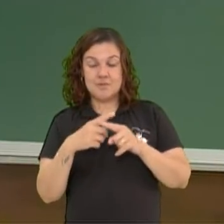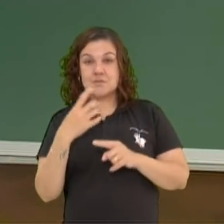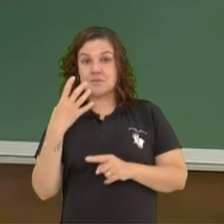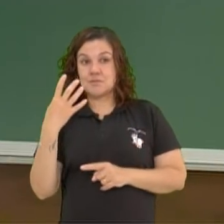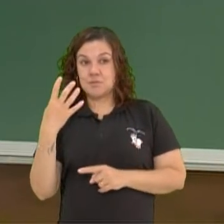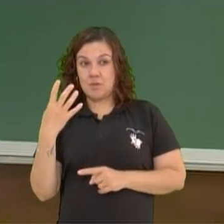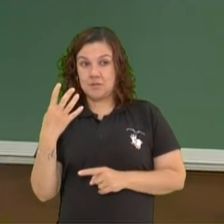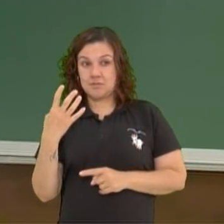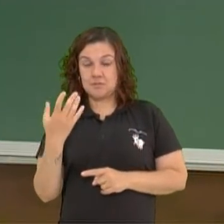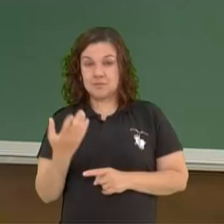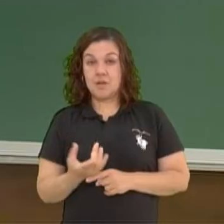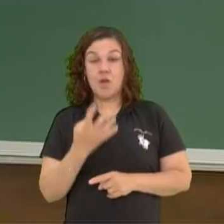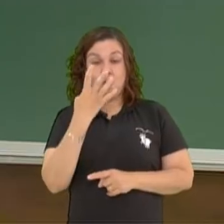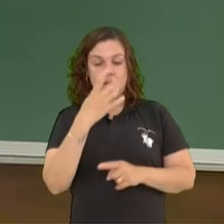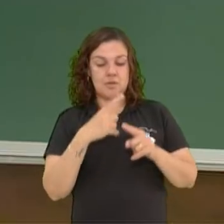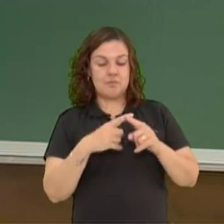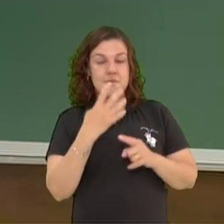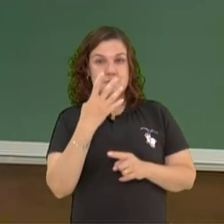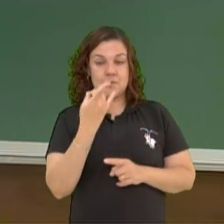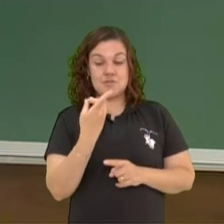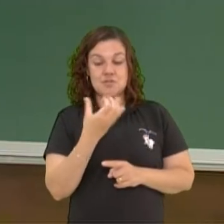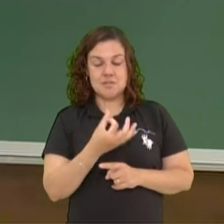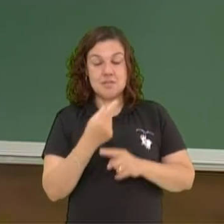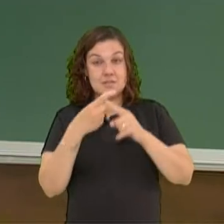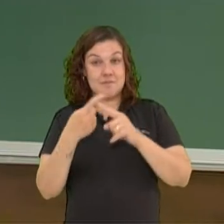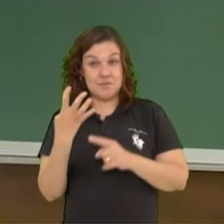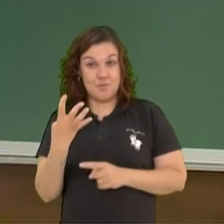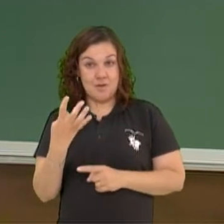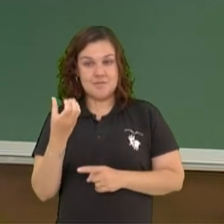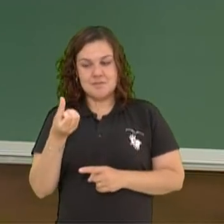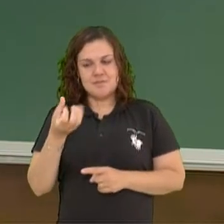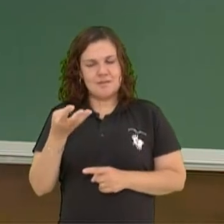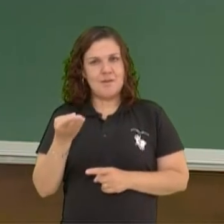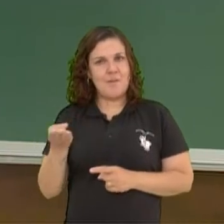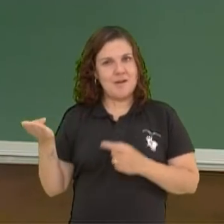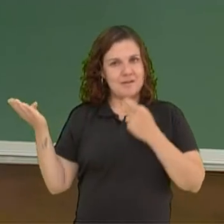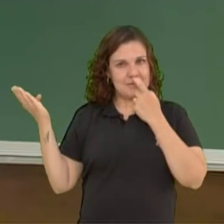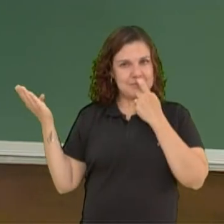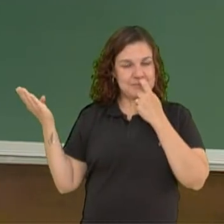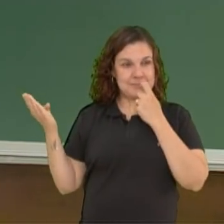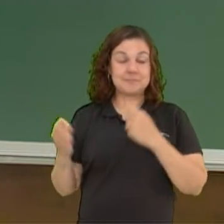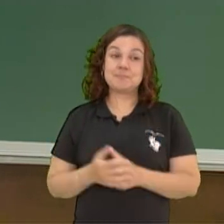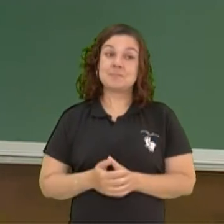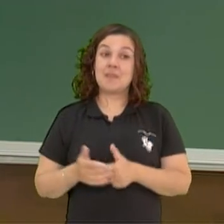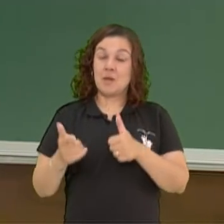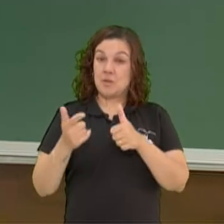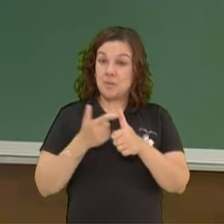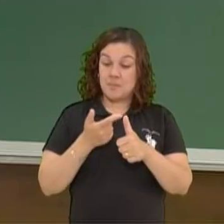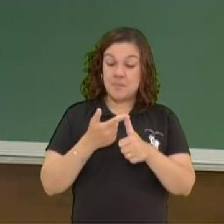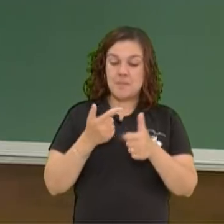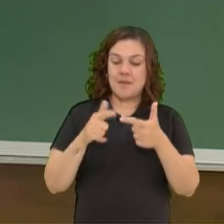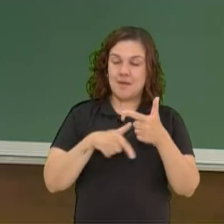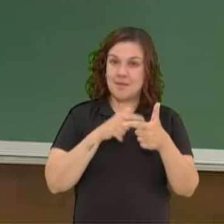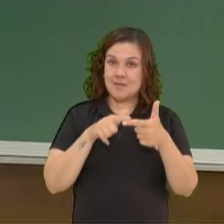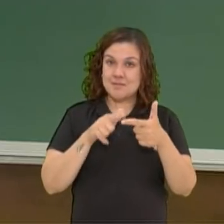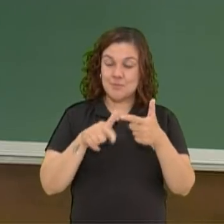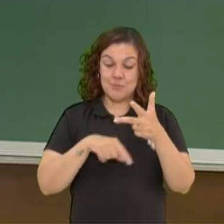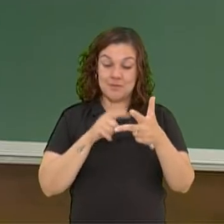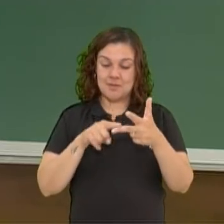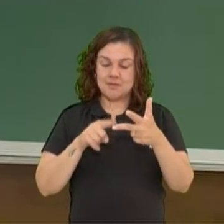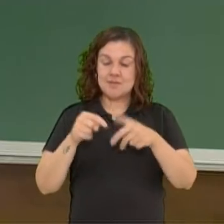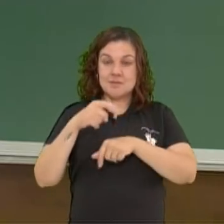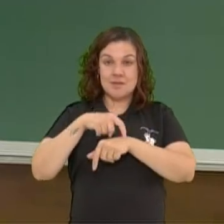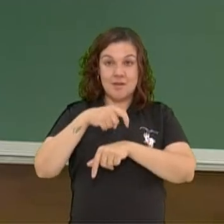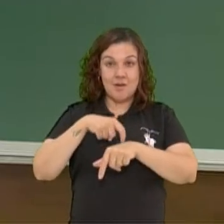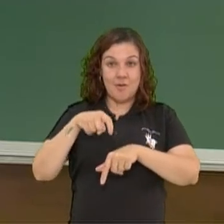né, 4 vezes 4 é 16, vezes 4, 64, tá bom? Então, na primeira, na segunda e na terceira hora, sempre é 1/4